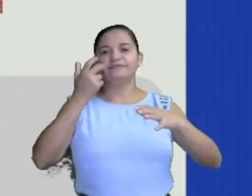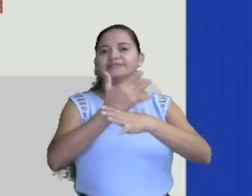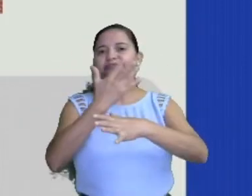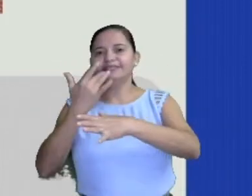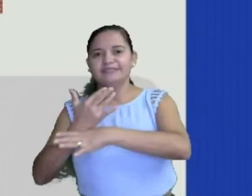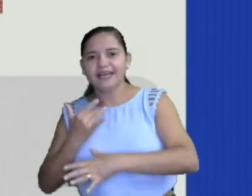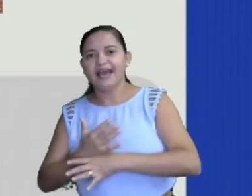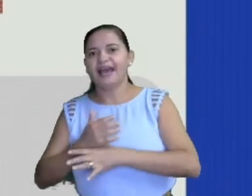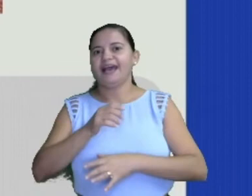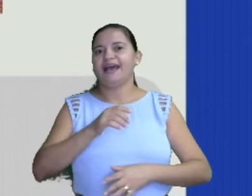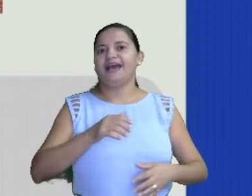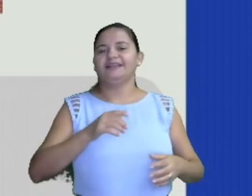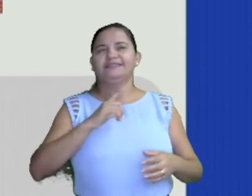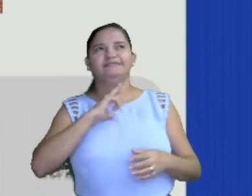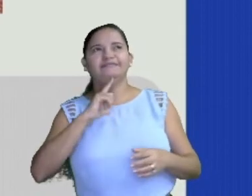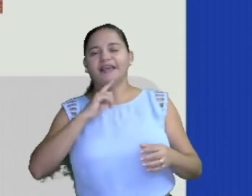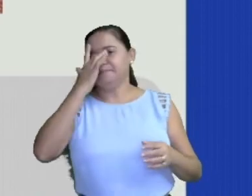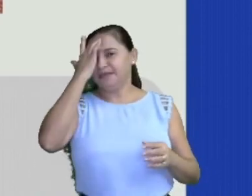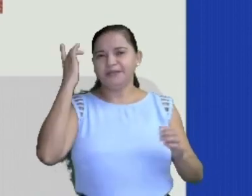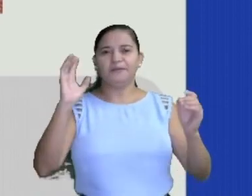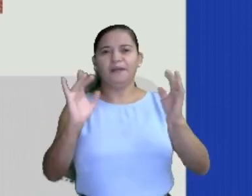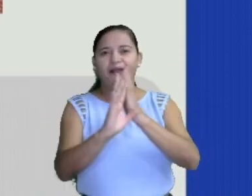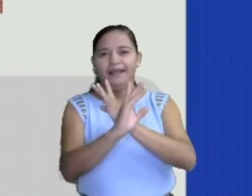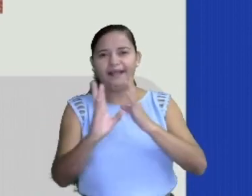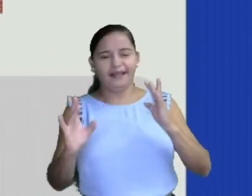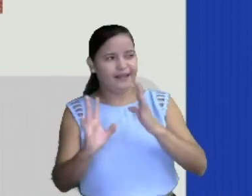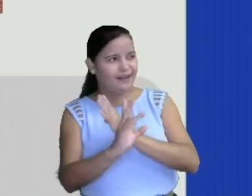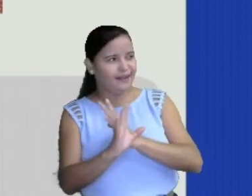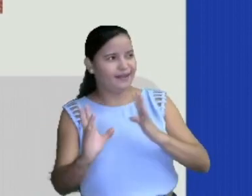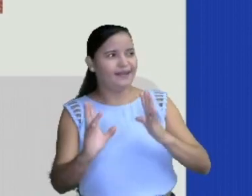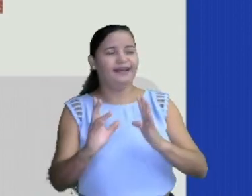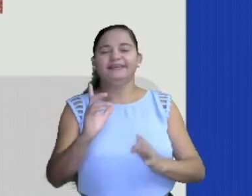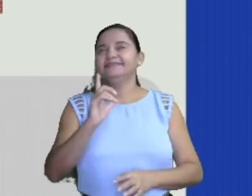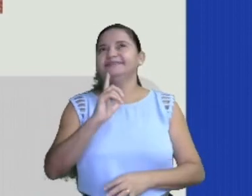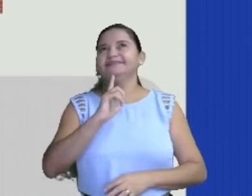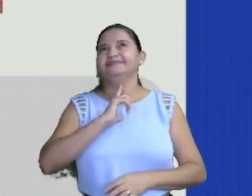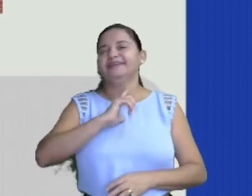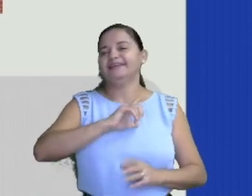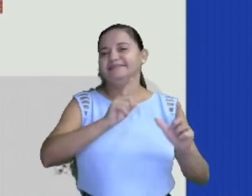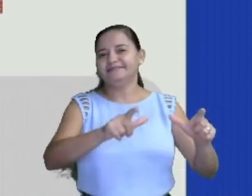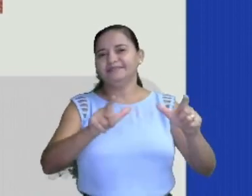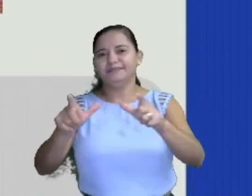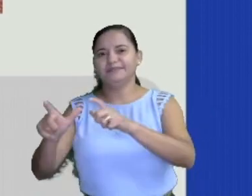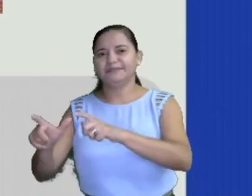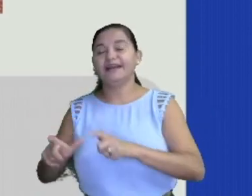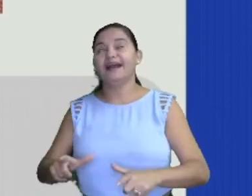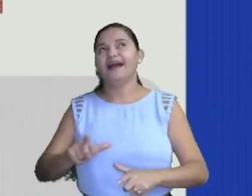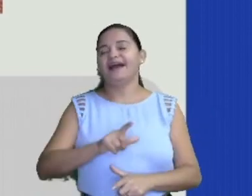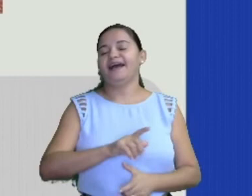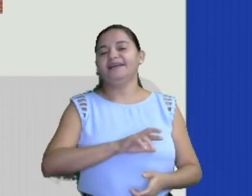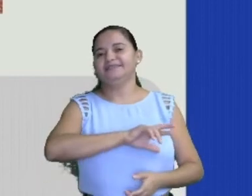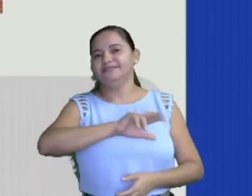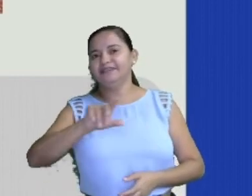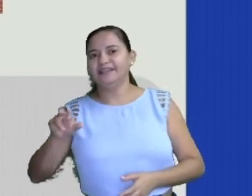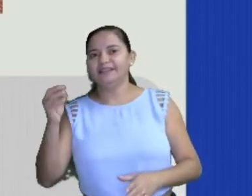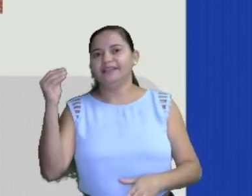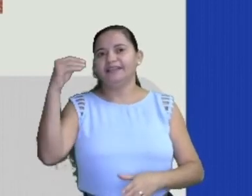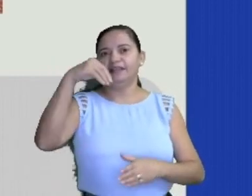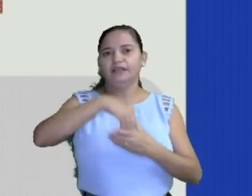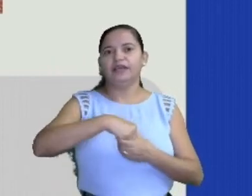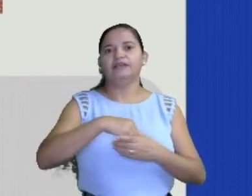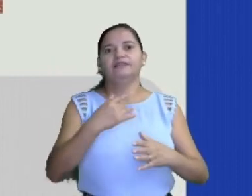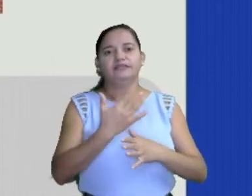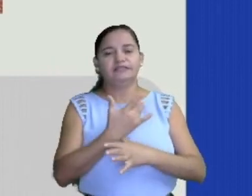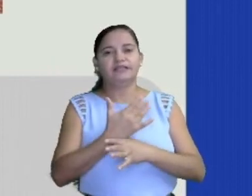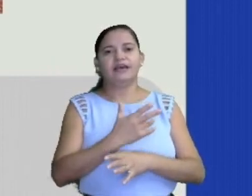é aquele aglomerado de pessoas, né? Aglomerado de instituições de espaços. E dentro dessas cidades existe o